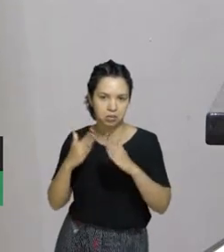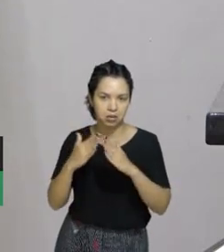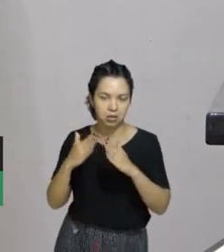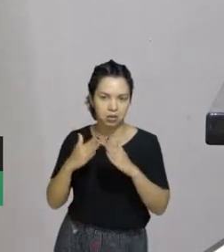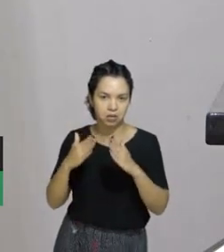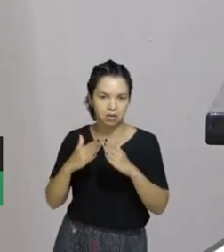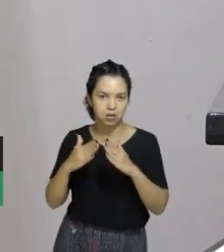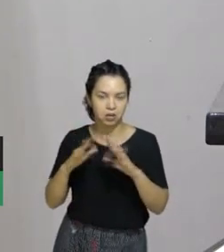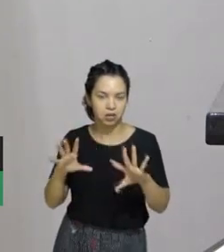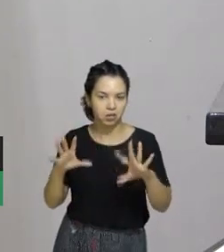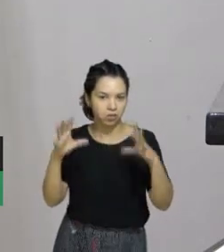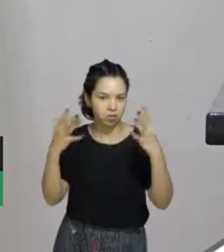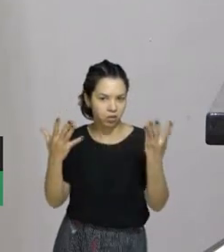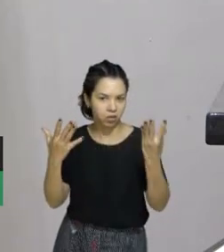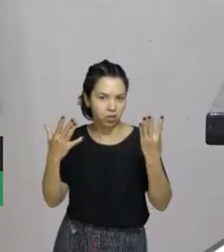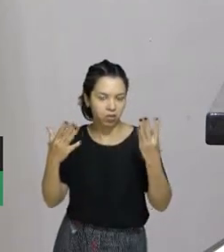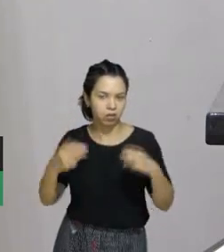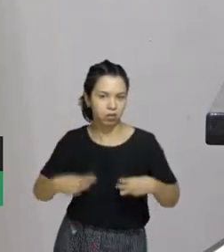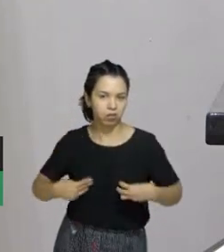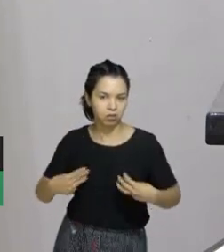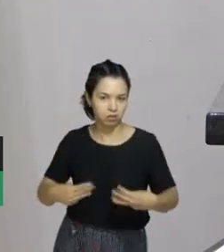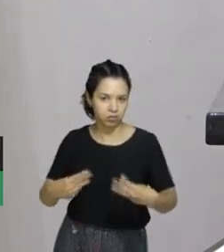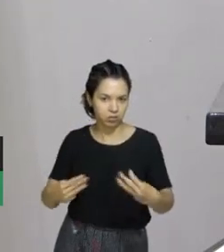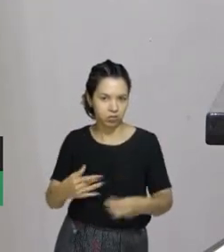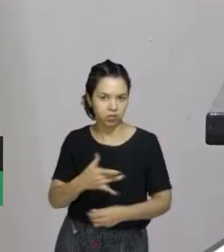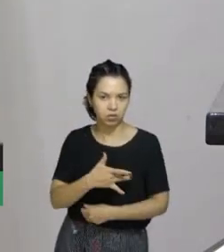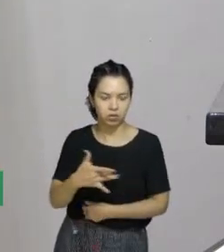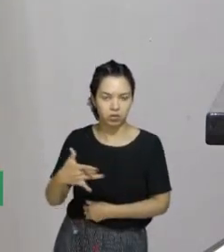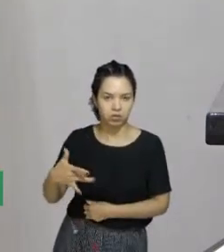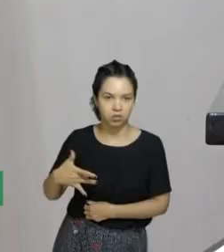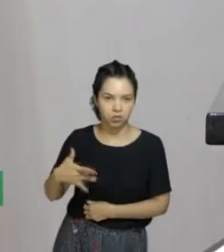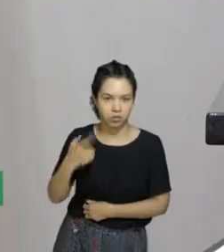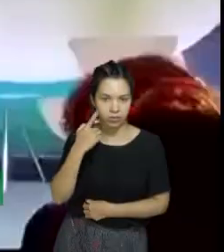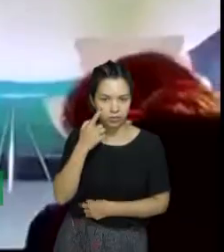e pago com o dinheiro do povo. Solta o vídeo aí.